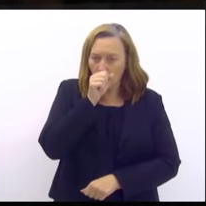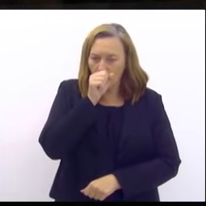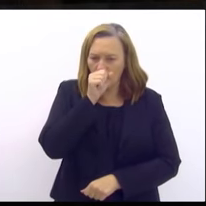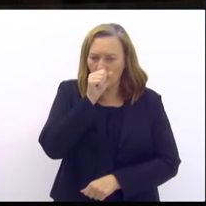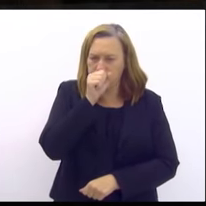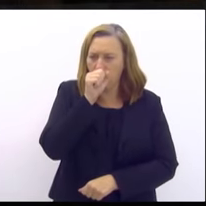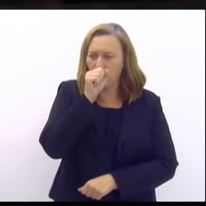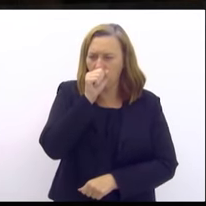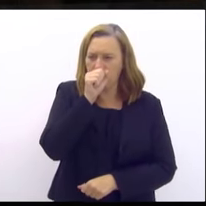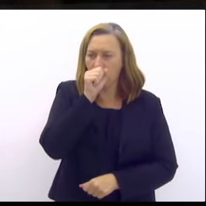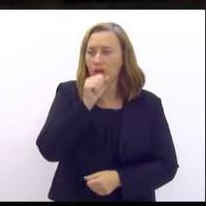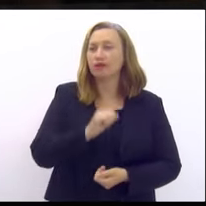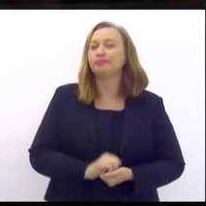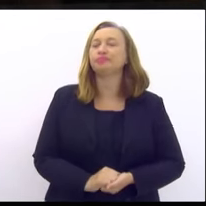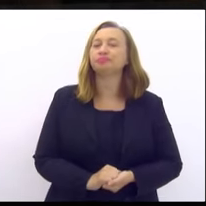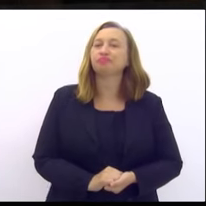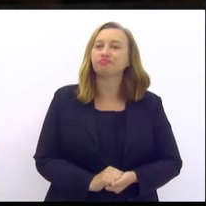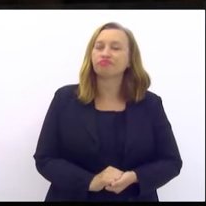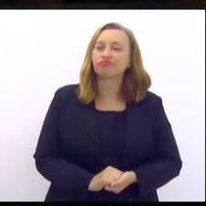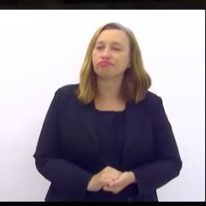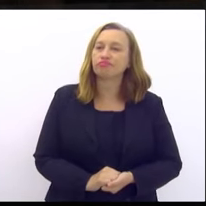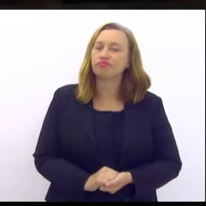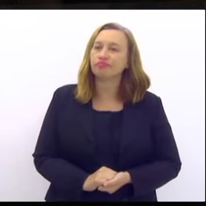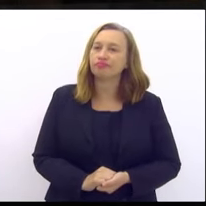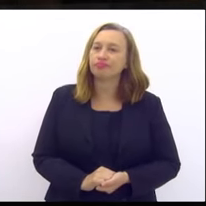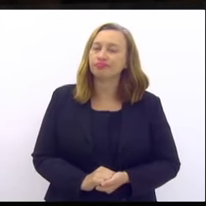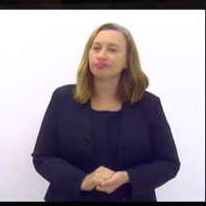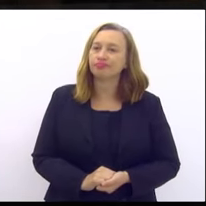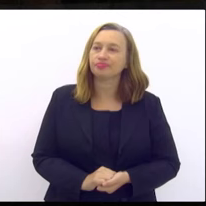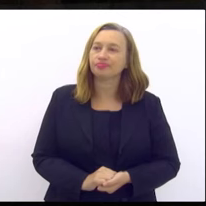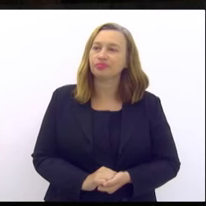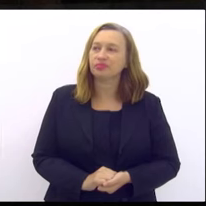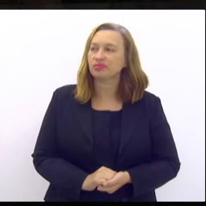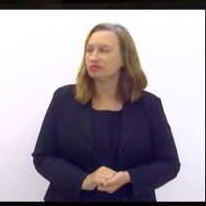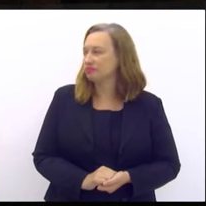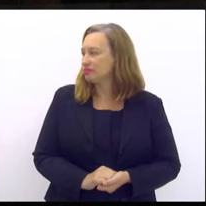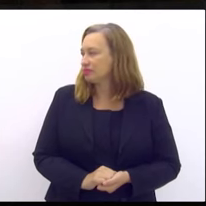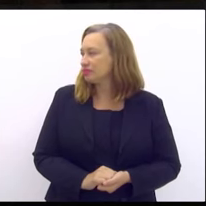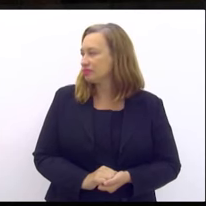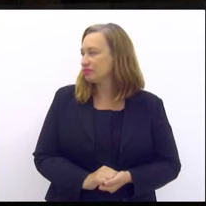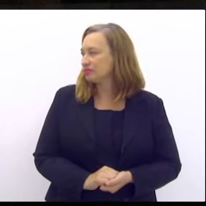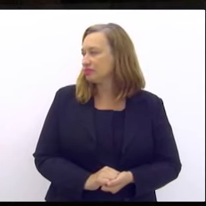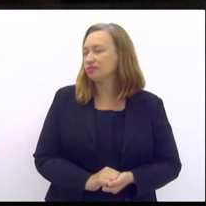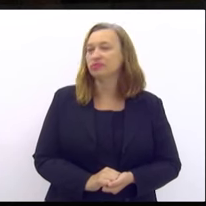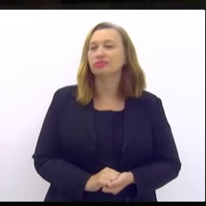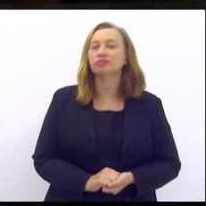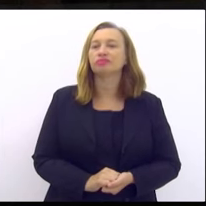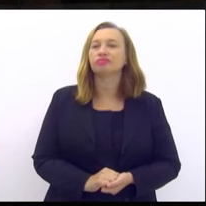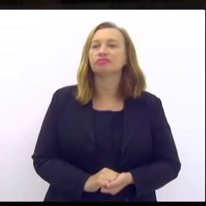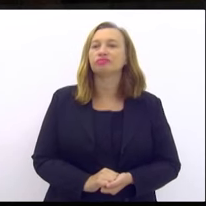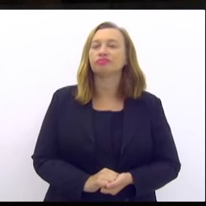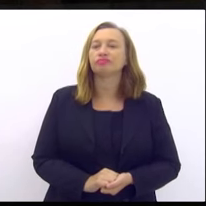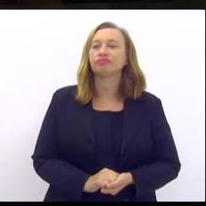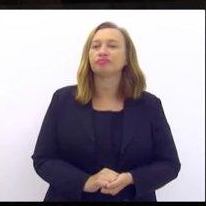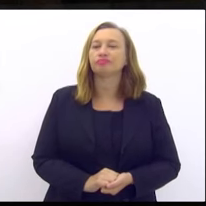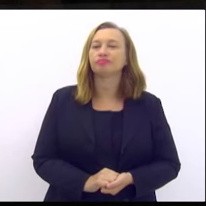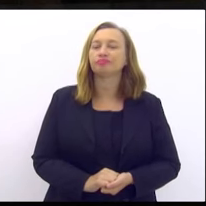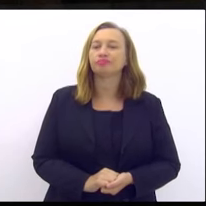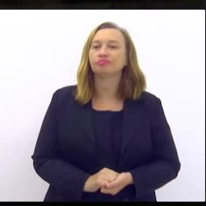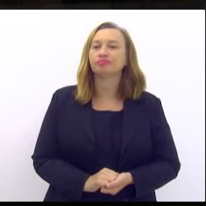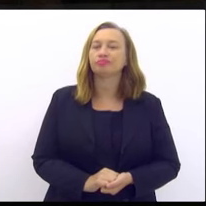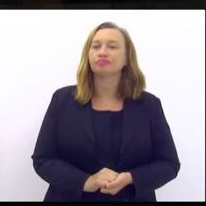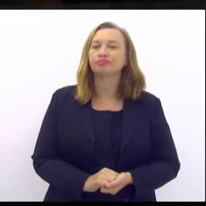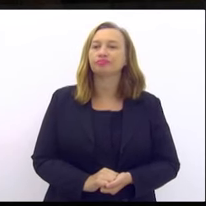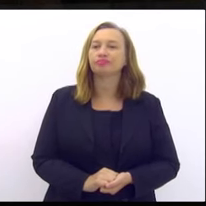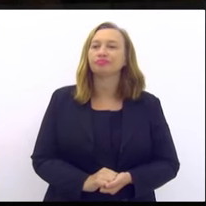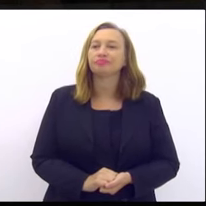aí se associa garantia pelo menos tempos atuais que